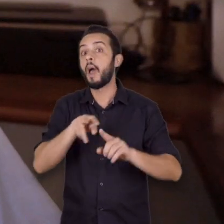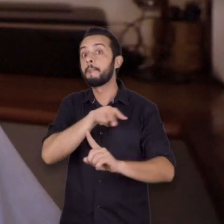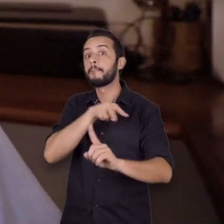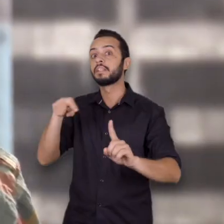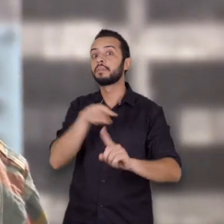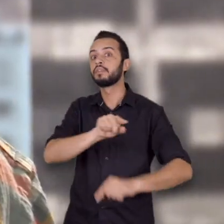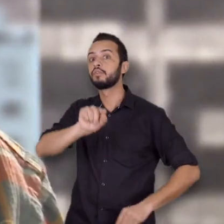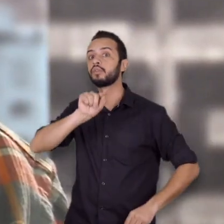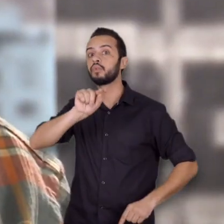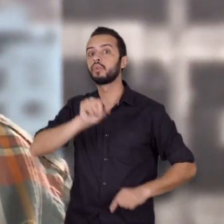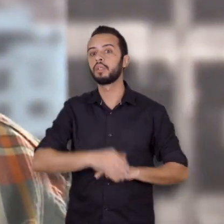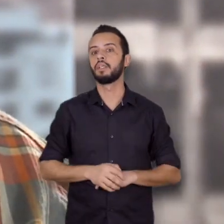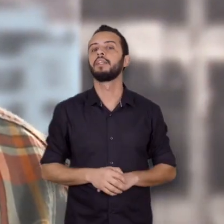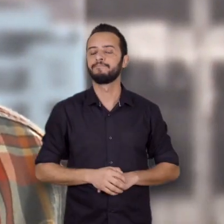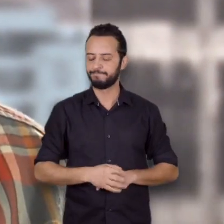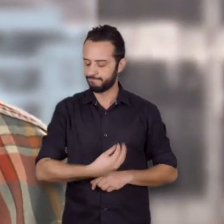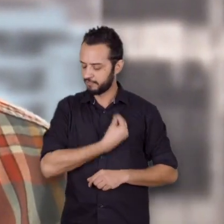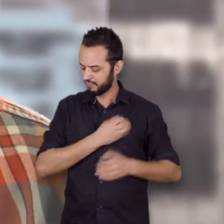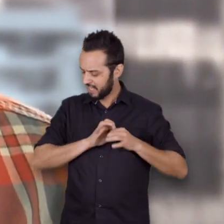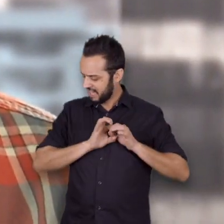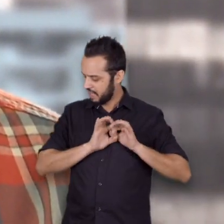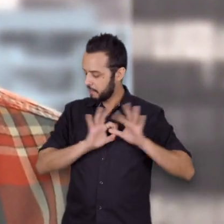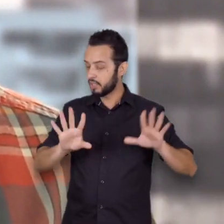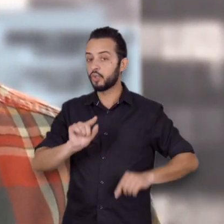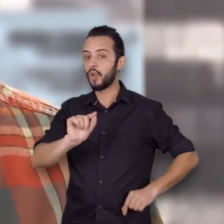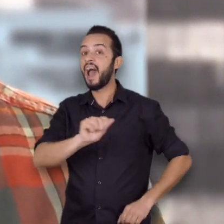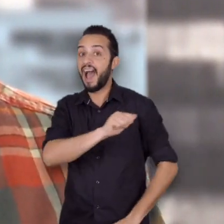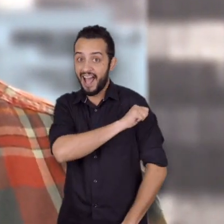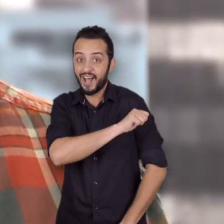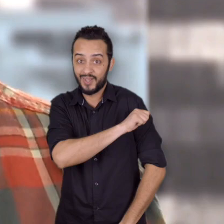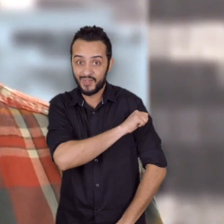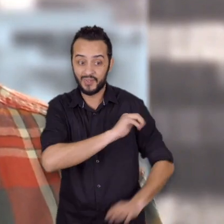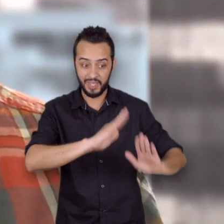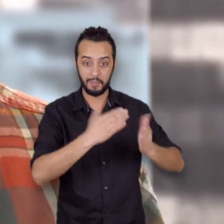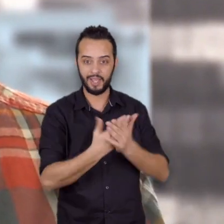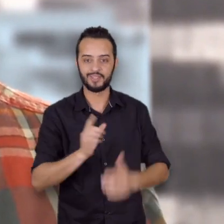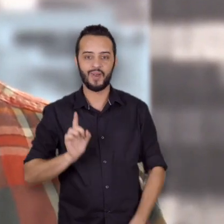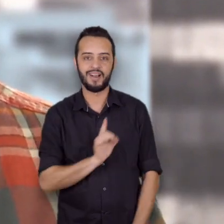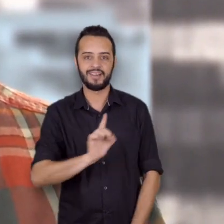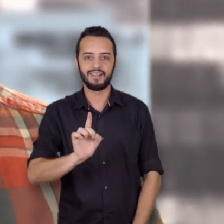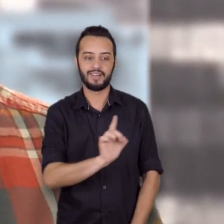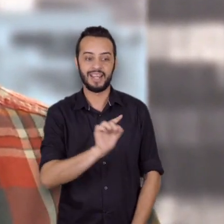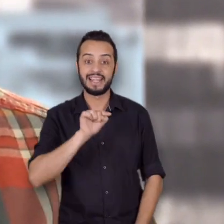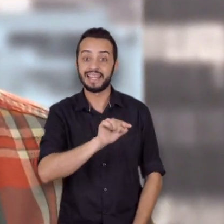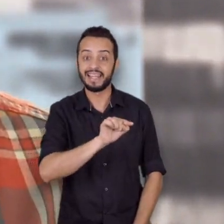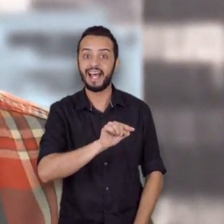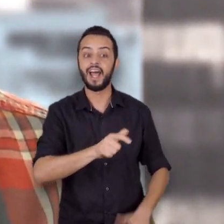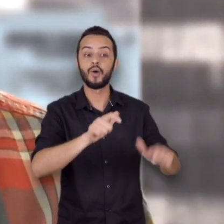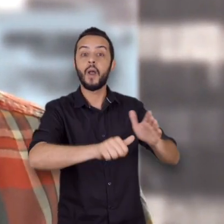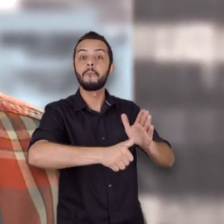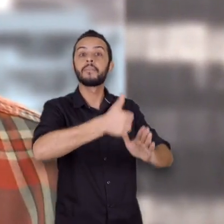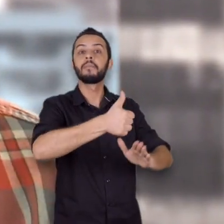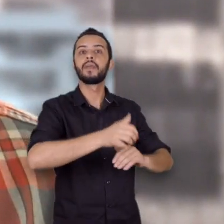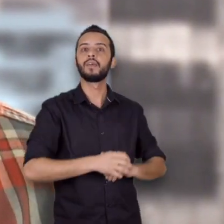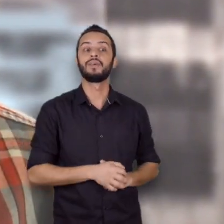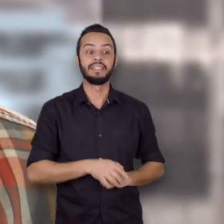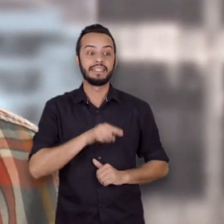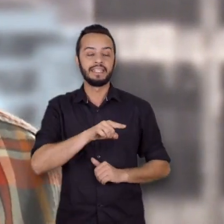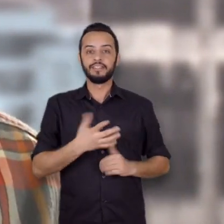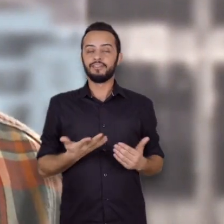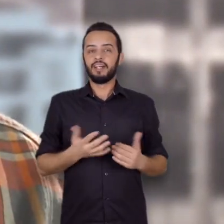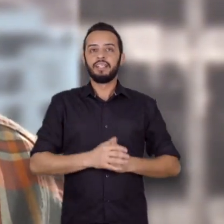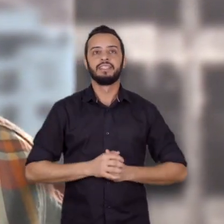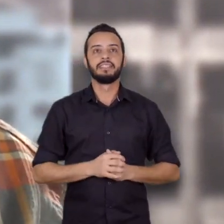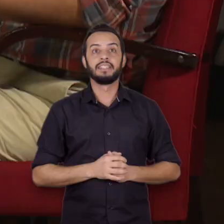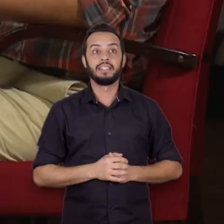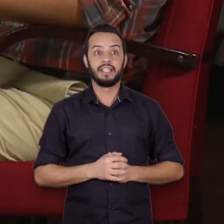efetiva. A gente também não pode perder a perspectiva de quão libertador pode ser a criança ir para a escola. Talvez seja o primeiro